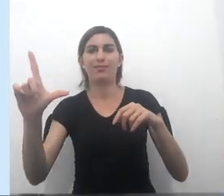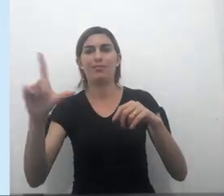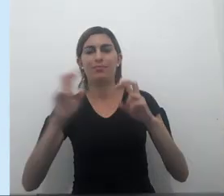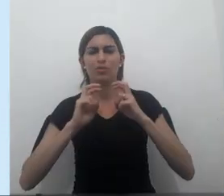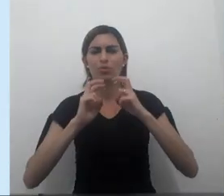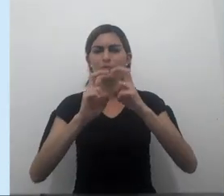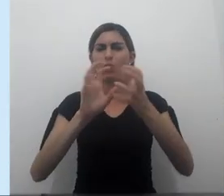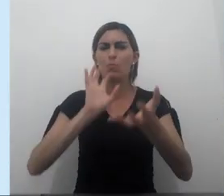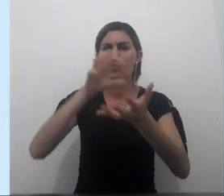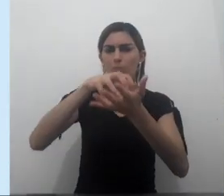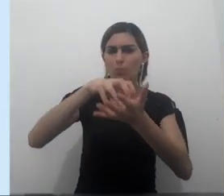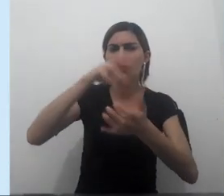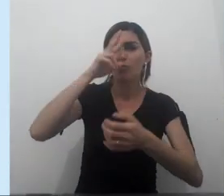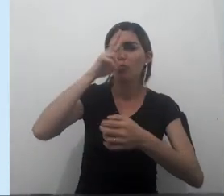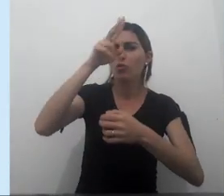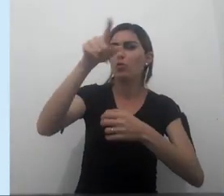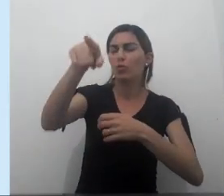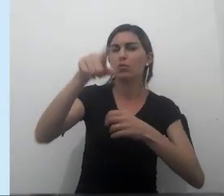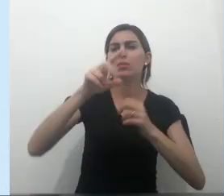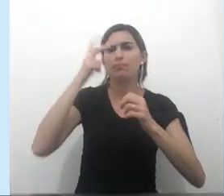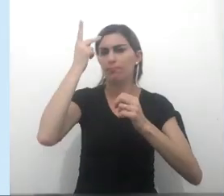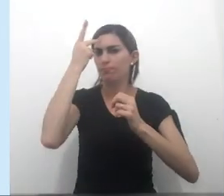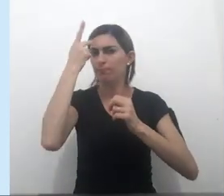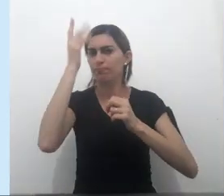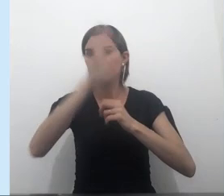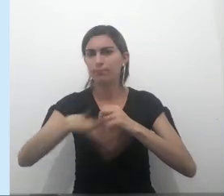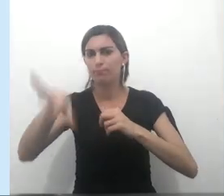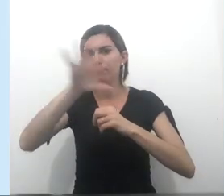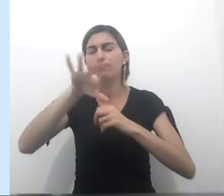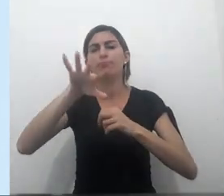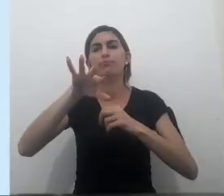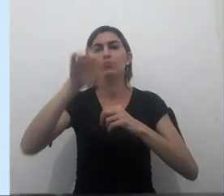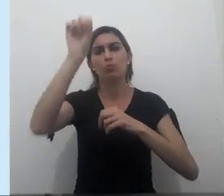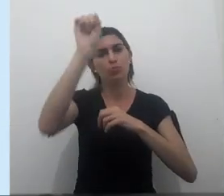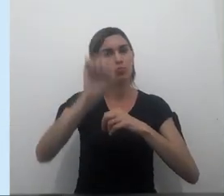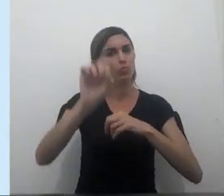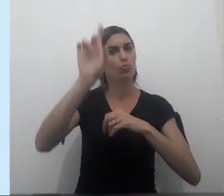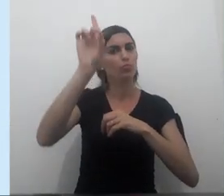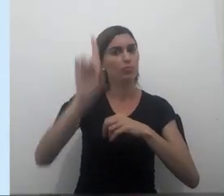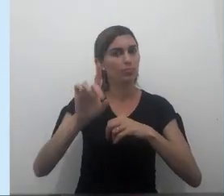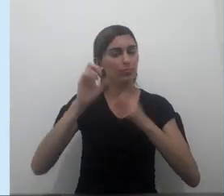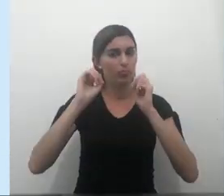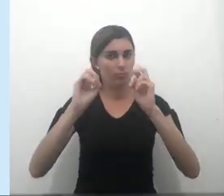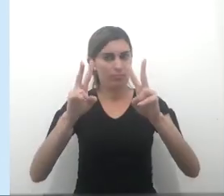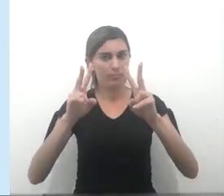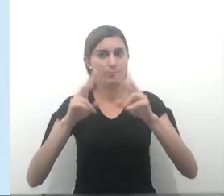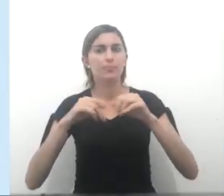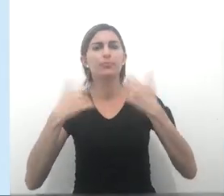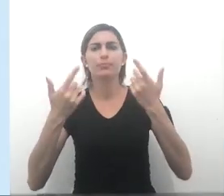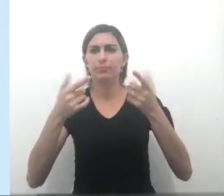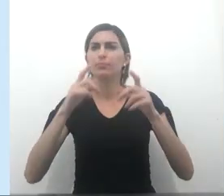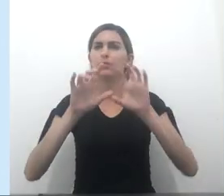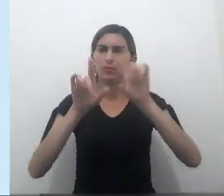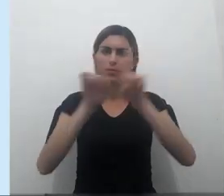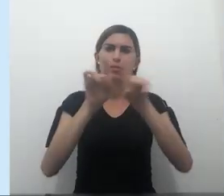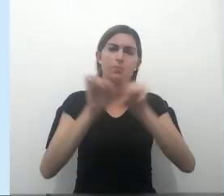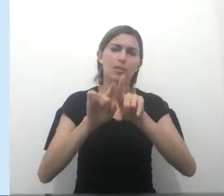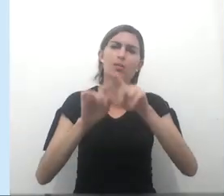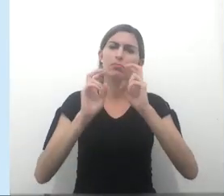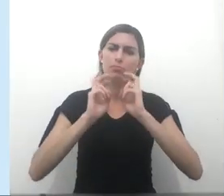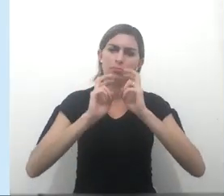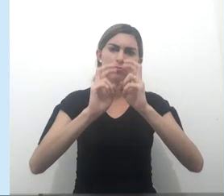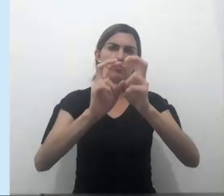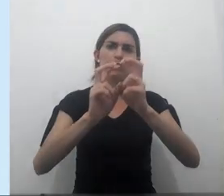Então, existe uma concentração muito grande de ferrovias na região sudeste, ok? Existe uma concentração